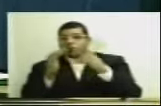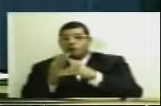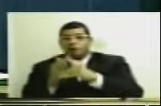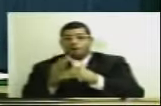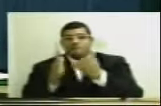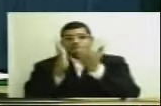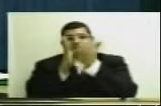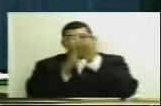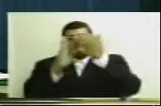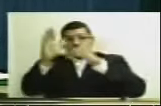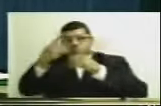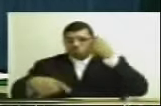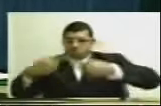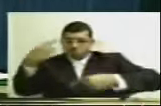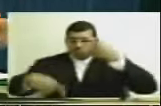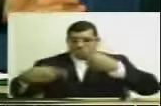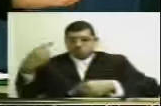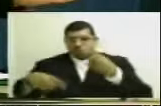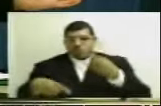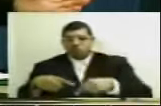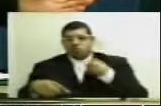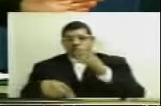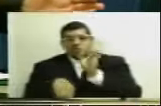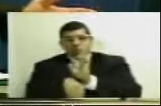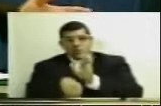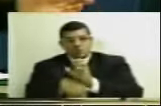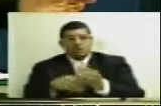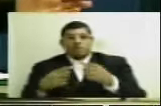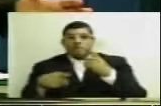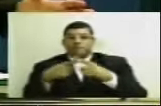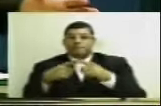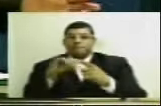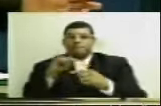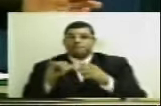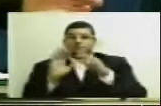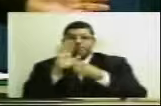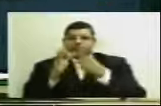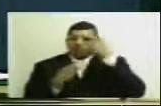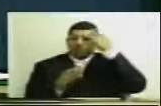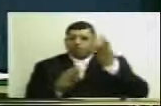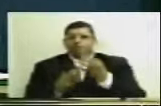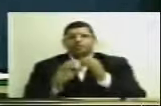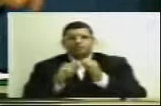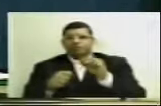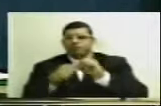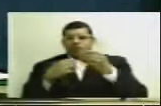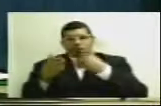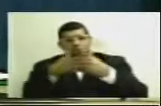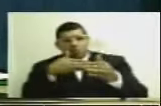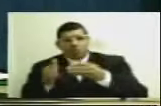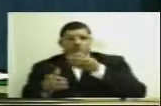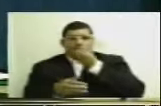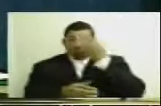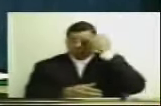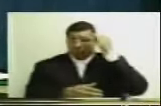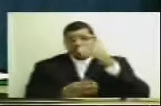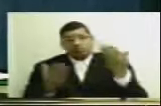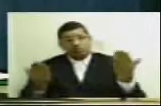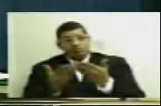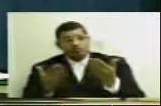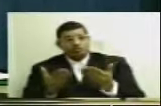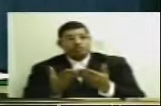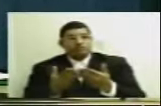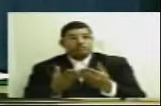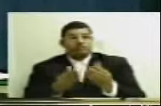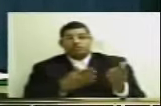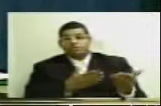as instituições democráticas do nosso estado, porque esse cidadão acha que pode fazer o que bem entende. A hora